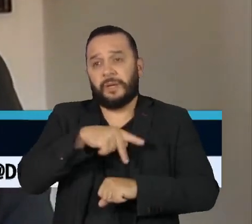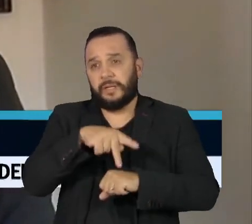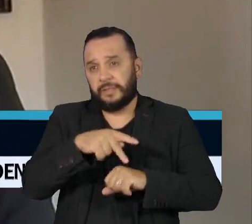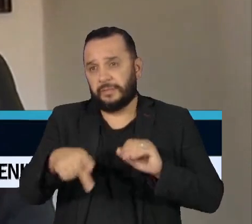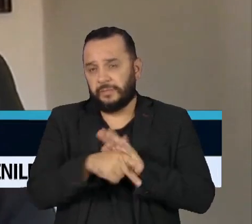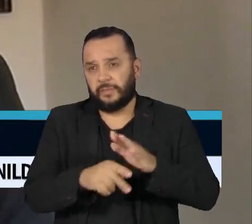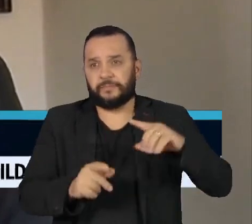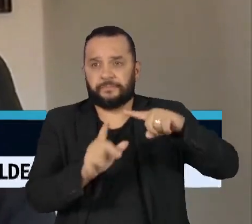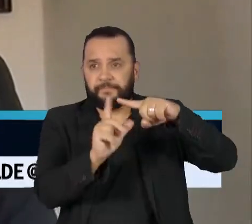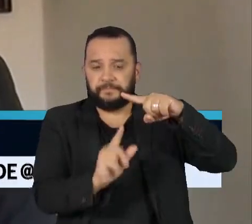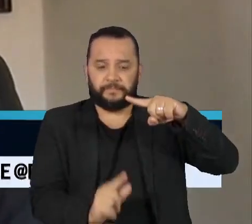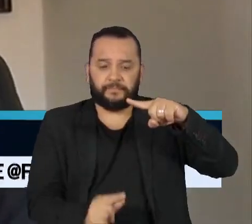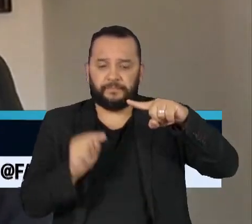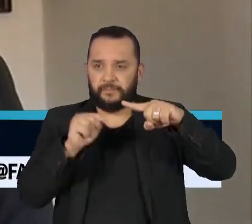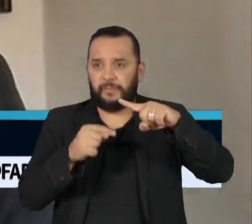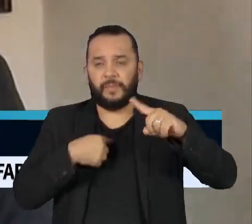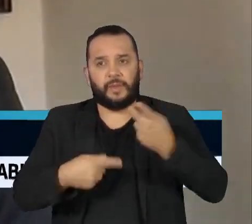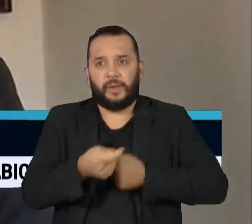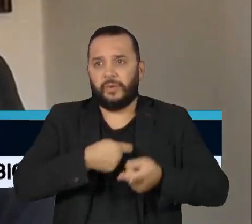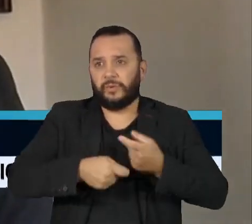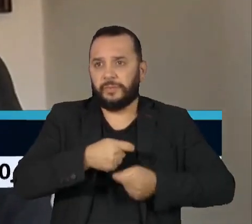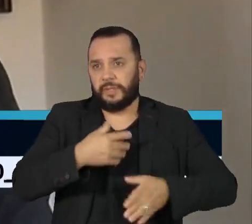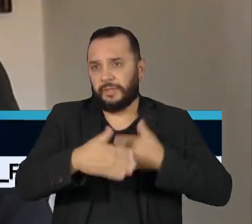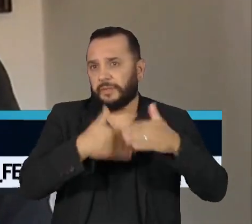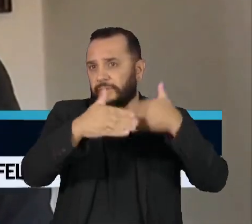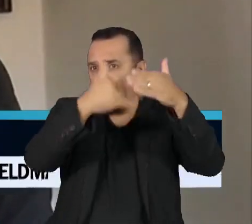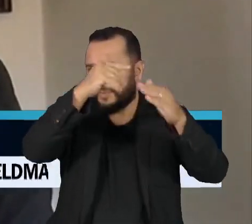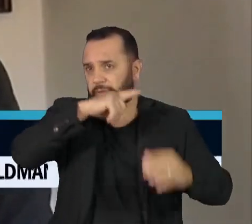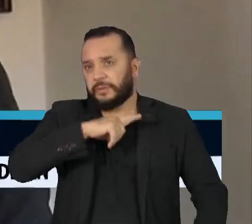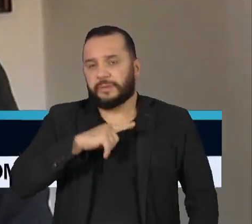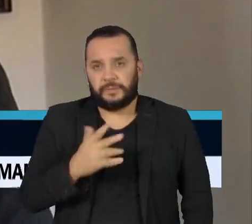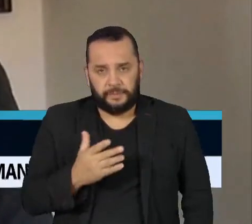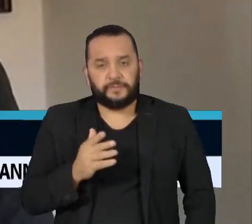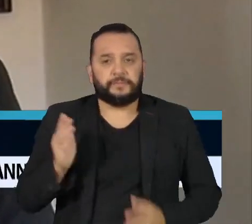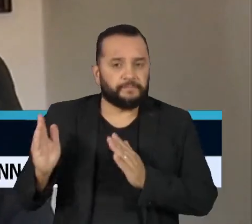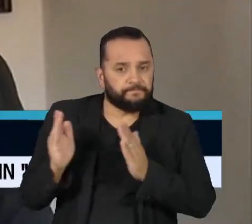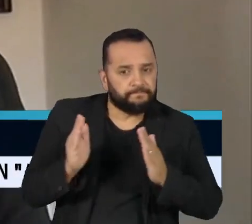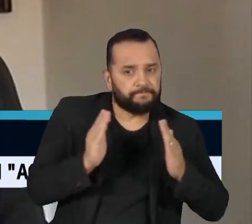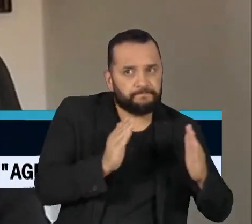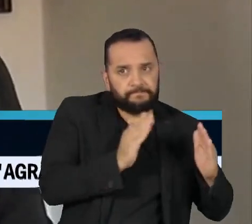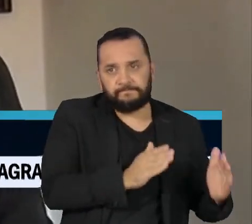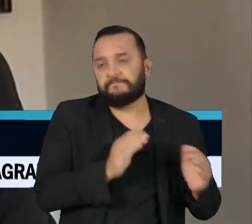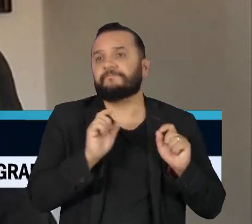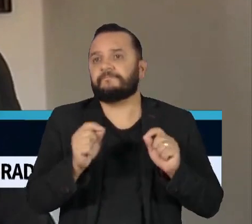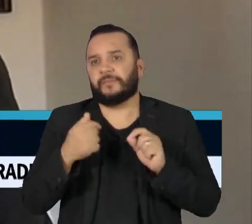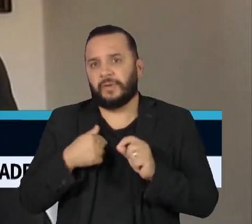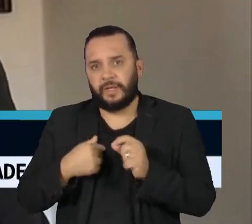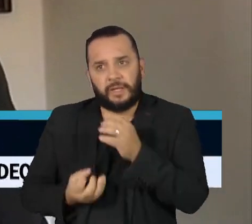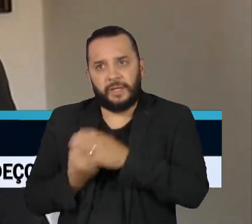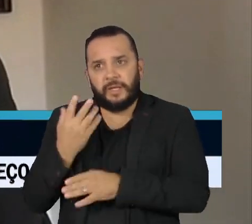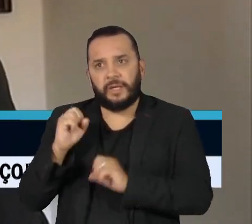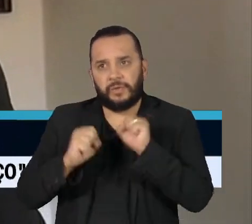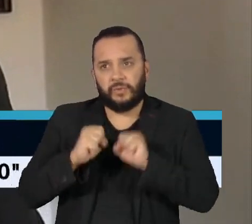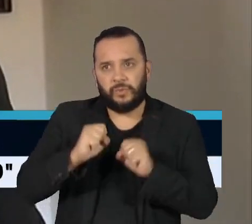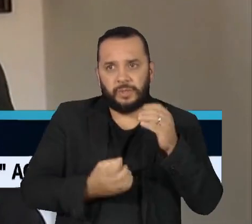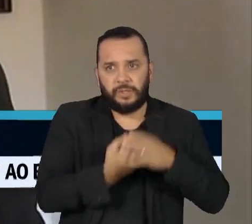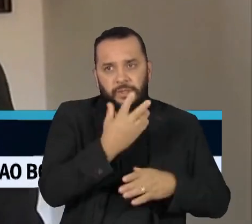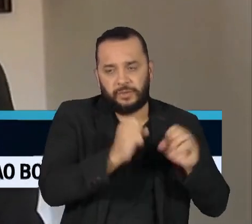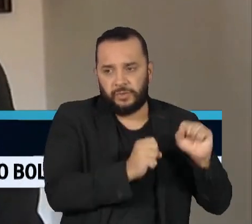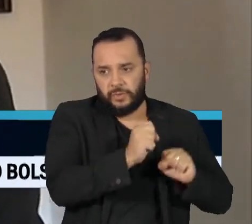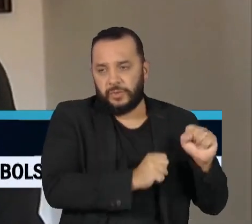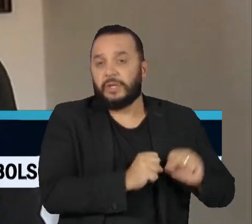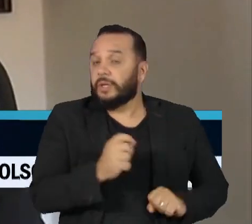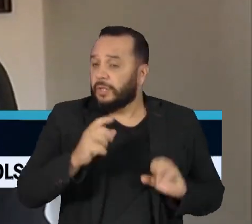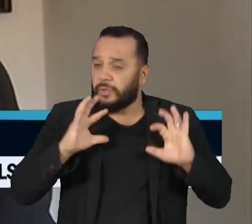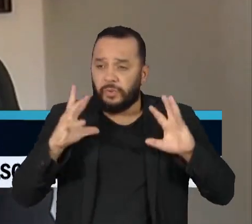economias em desenvolvimento, são países em processo de industrialização. Então, todas as negociações comerciais